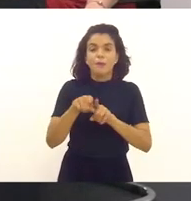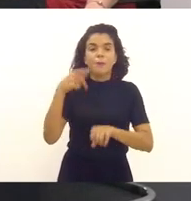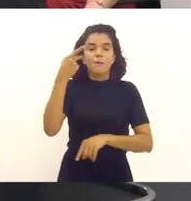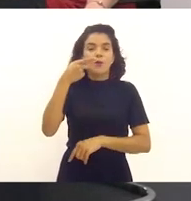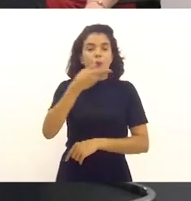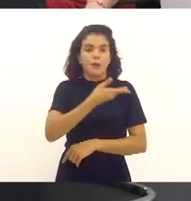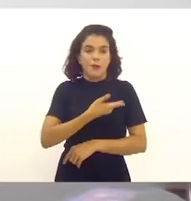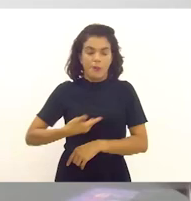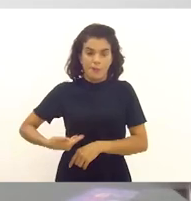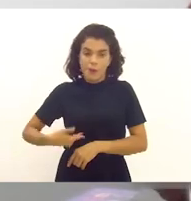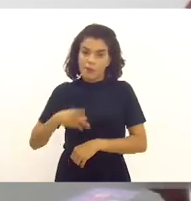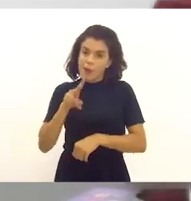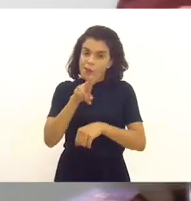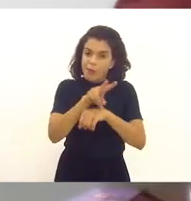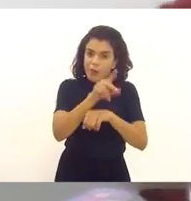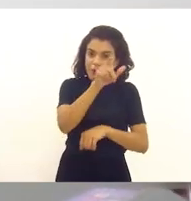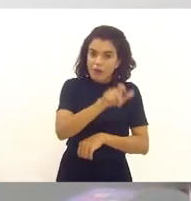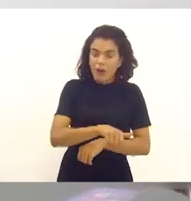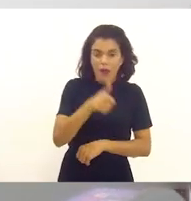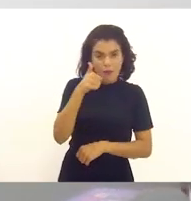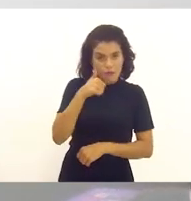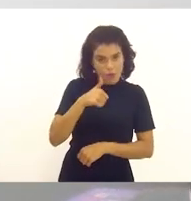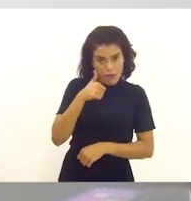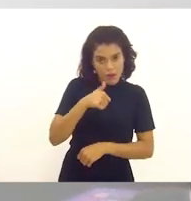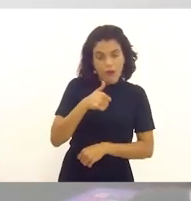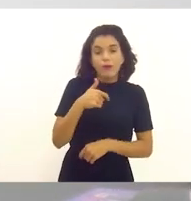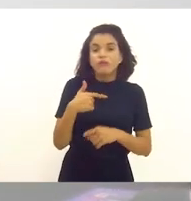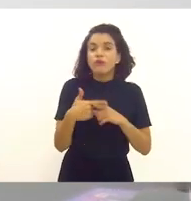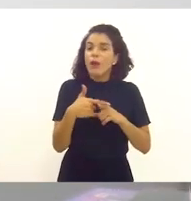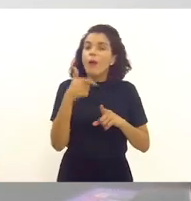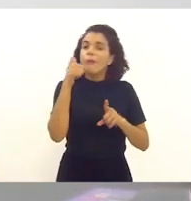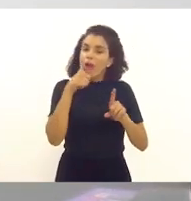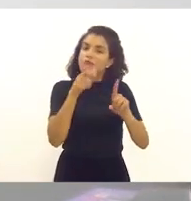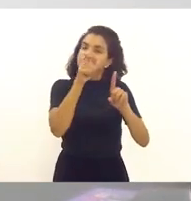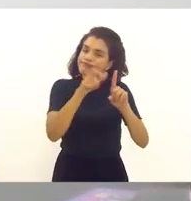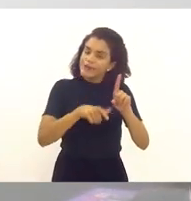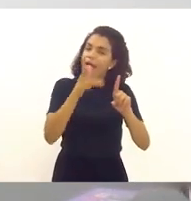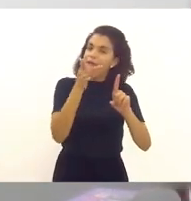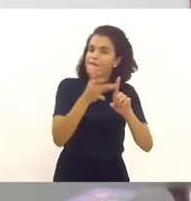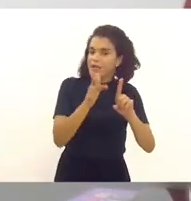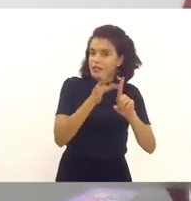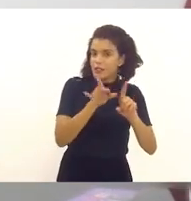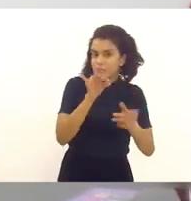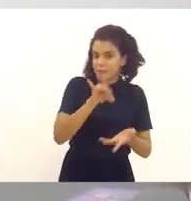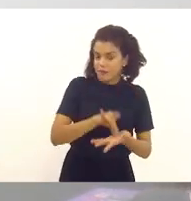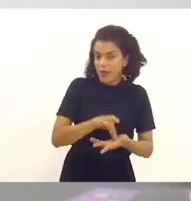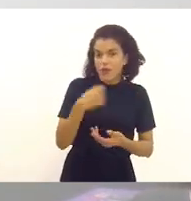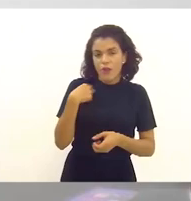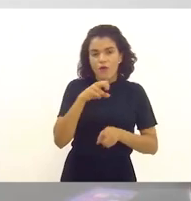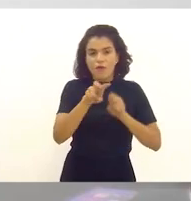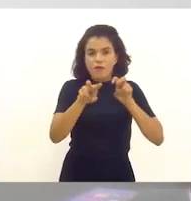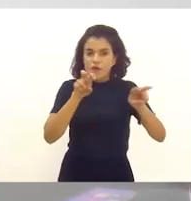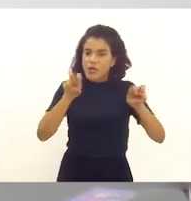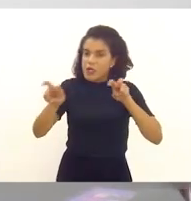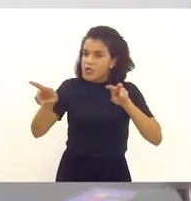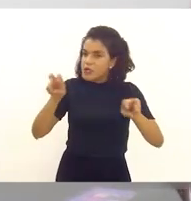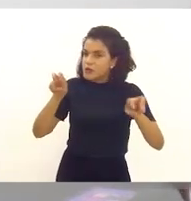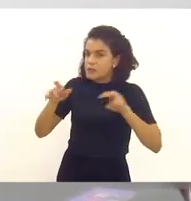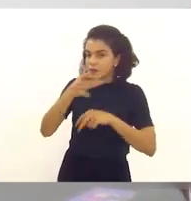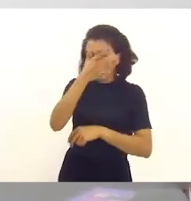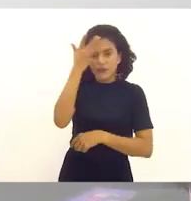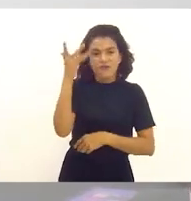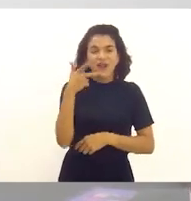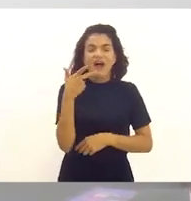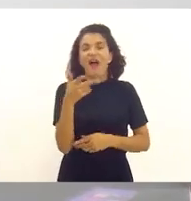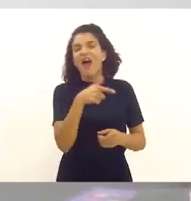pública para proteção da mulher que a mulher realmente é vítima porque eu tenho visto algumas pessoas deputadas falarem